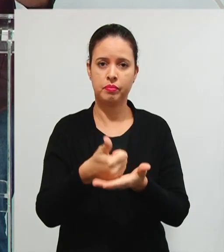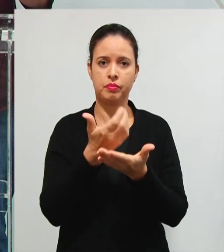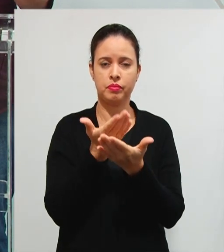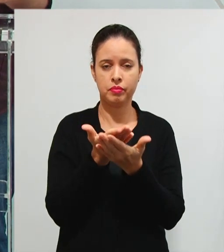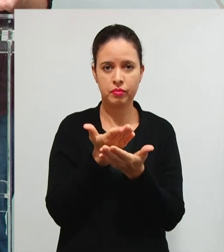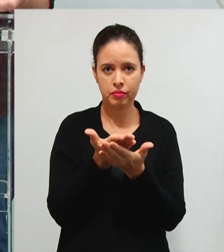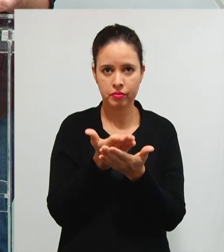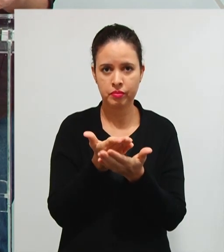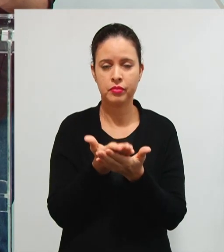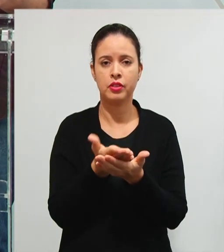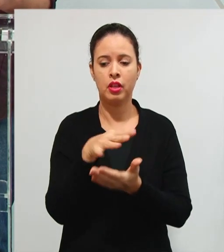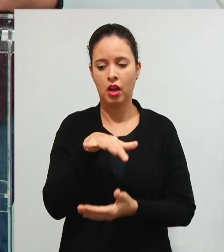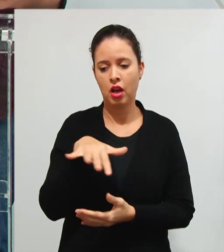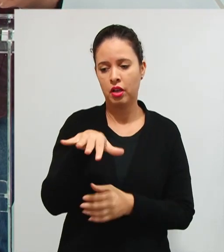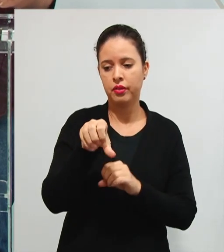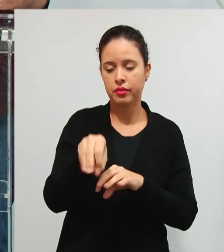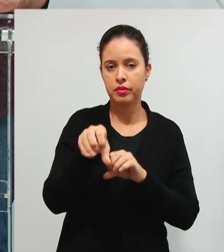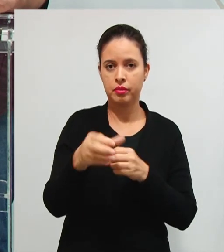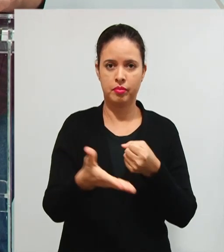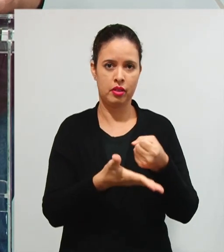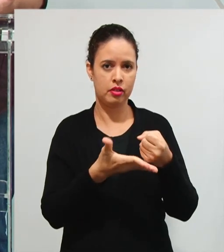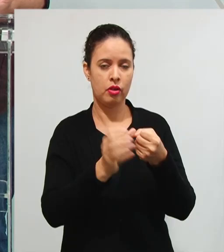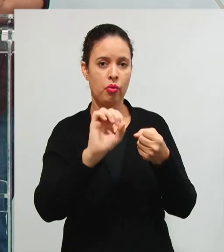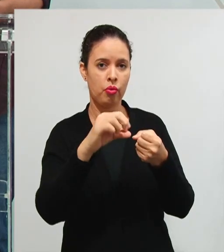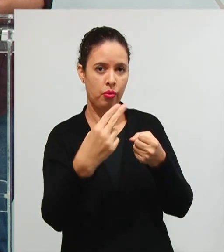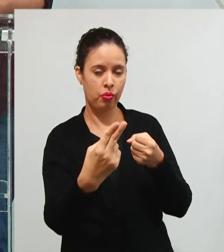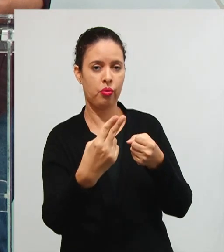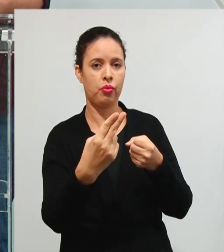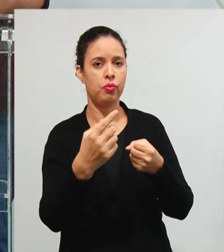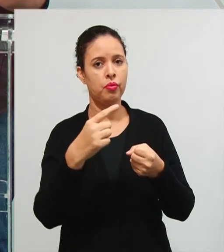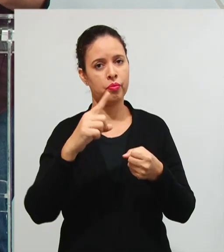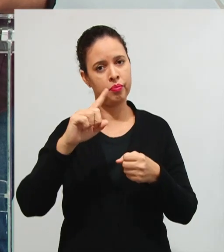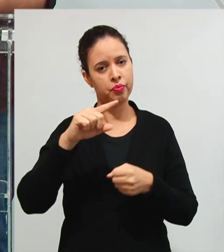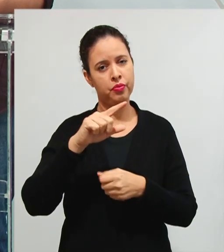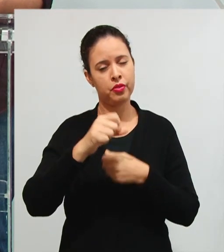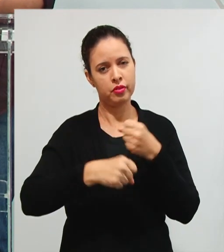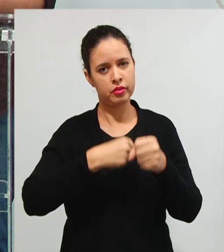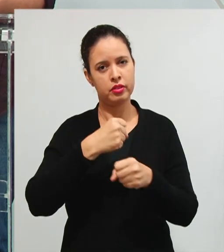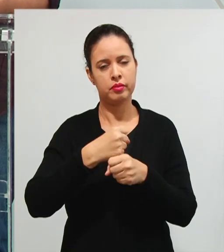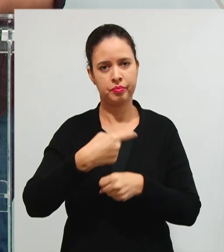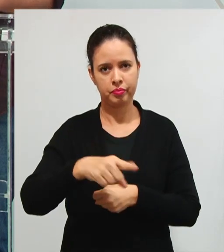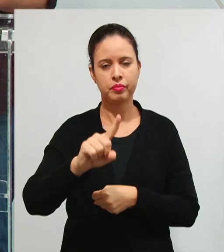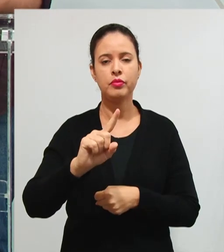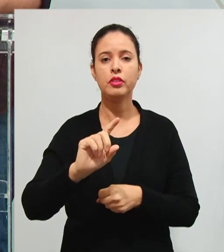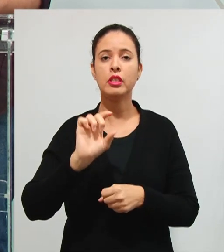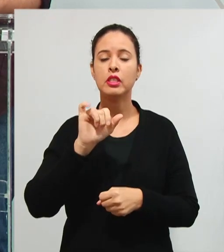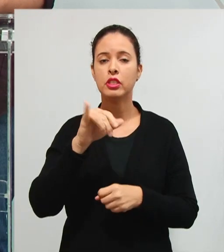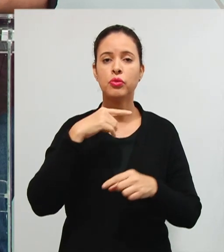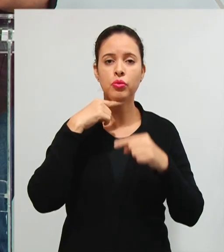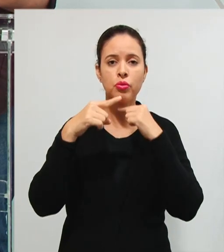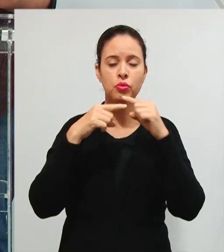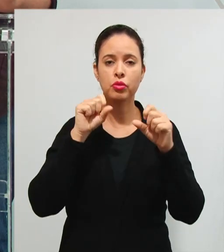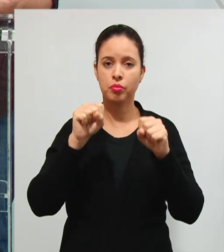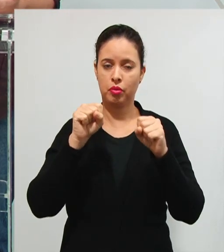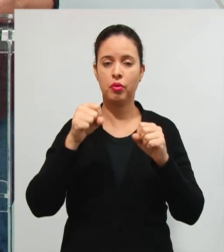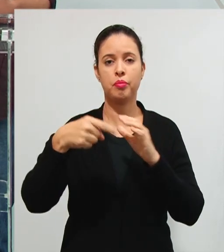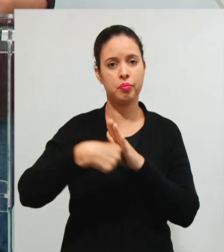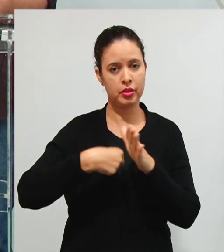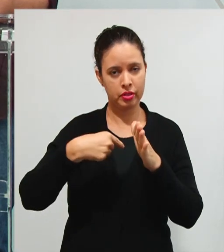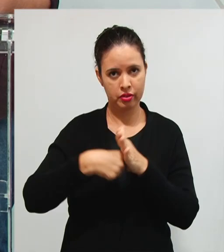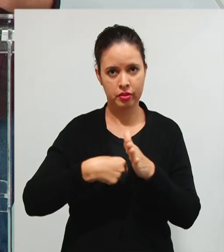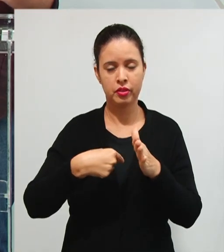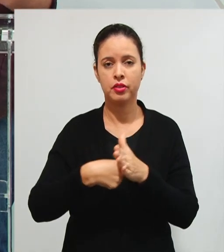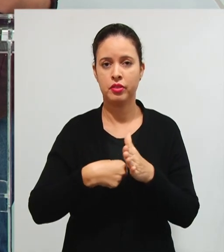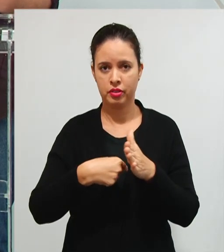aula, seja na educação básica ou seja nos anos seguintes. Ficam as referências e qualquer dúvida, não hesite de entrar